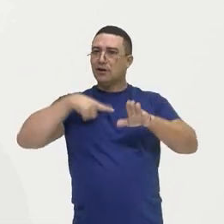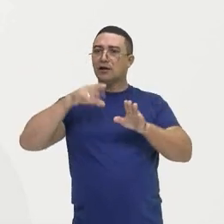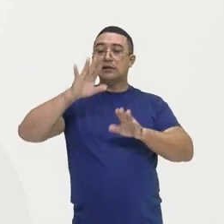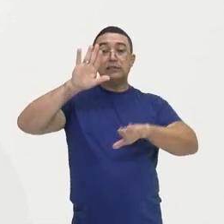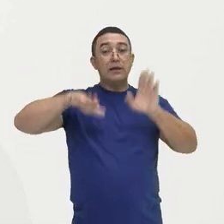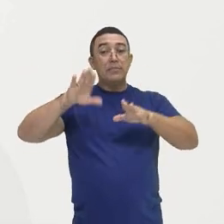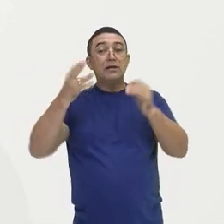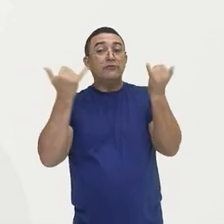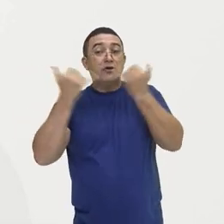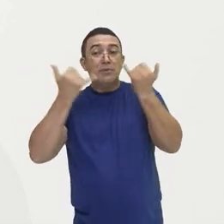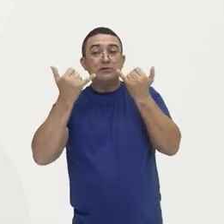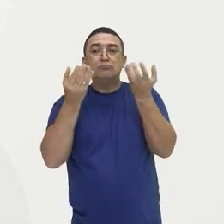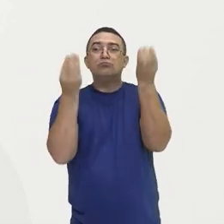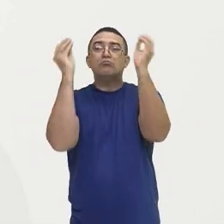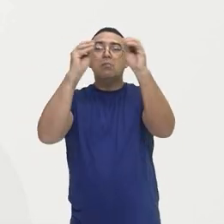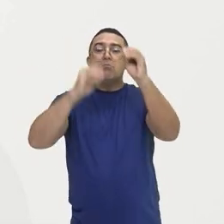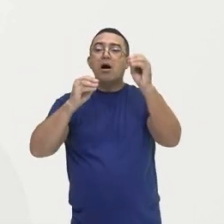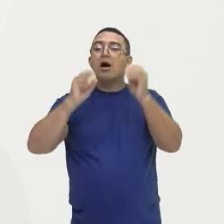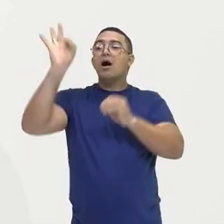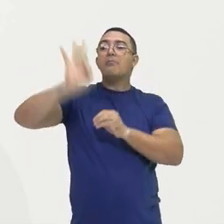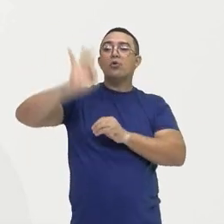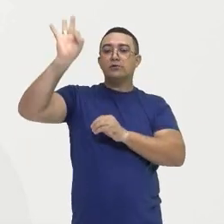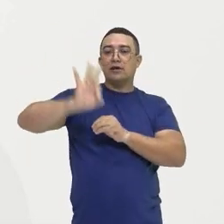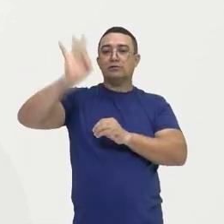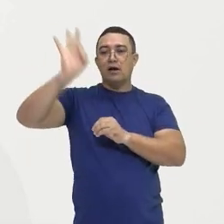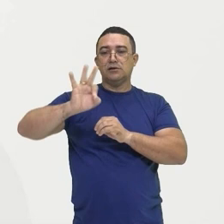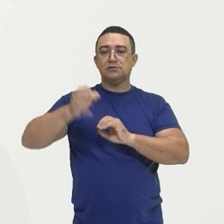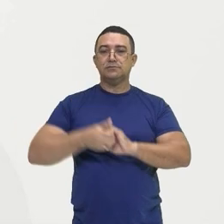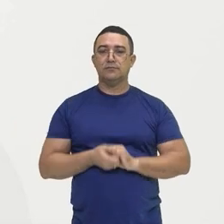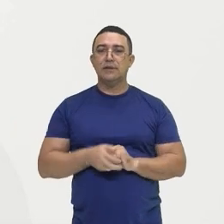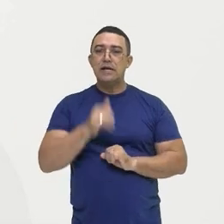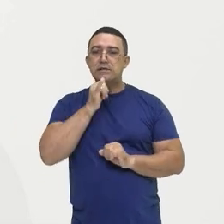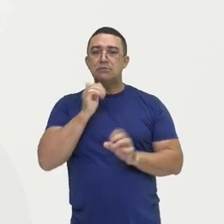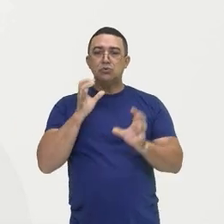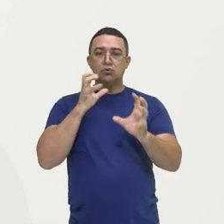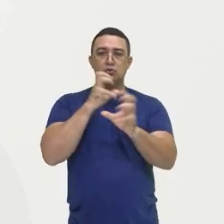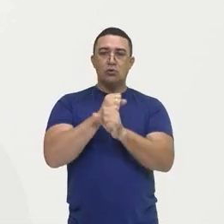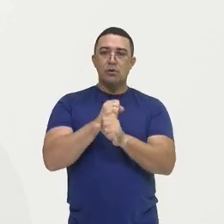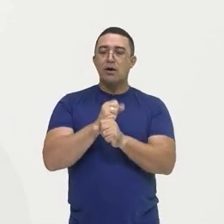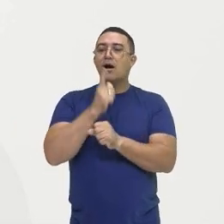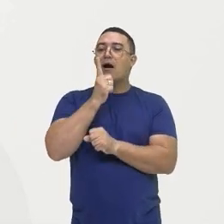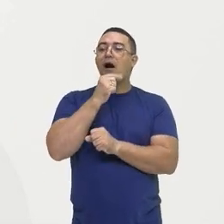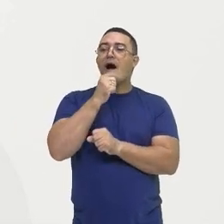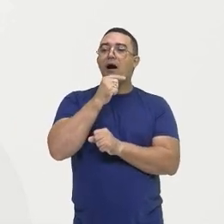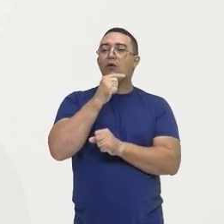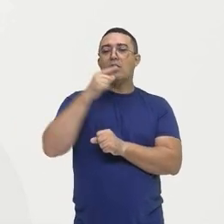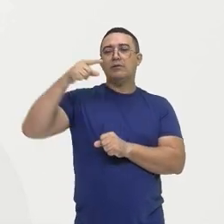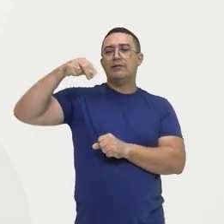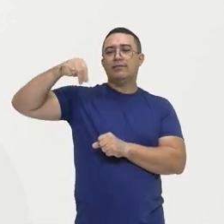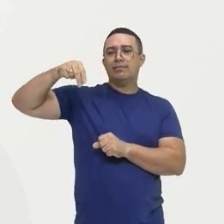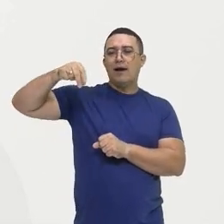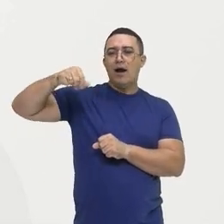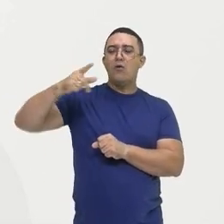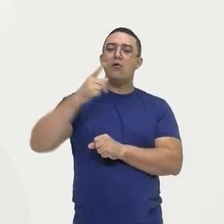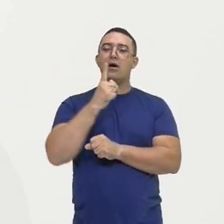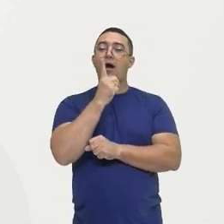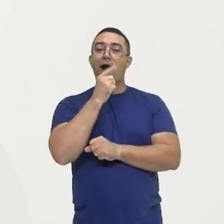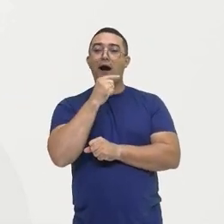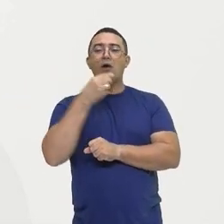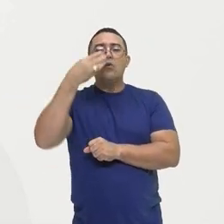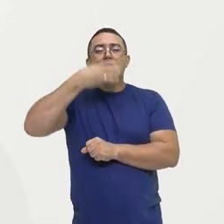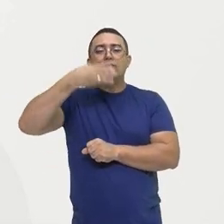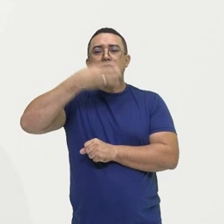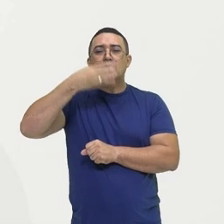da informação que a gente vai obter. Você somar aqui, olha, aqui a gente tem água salgada e água doce. Olha, água